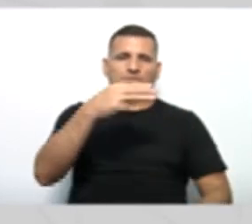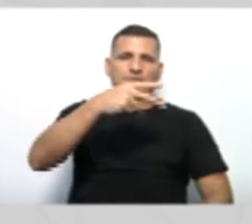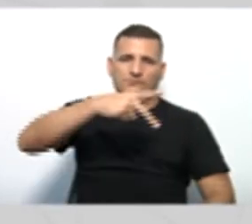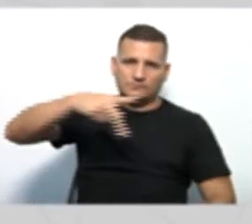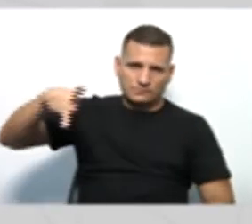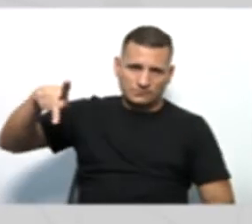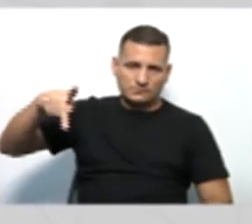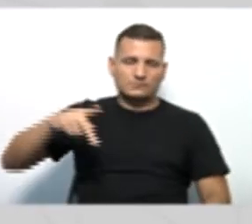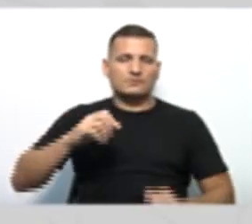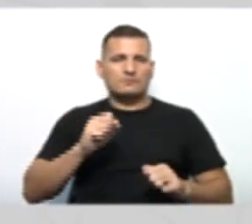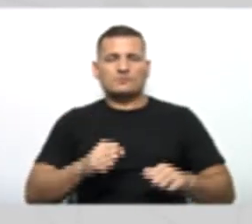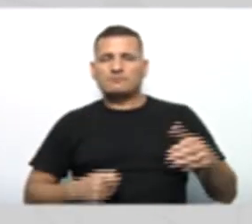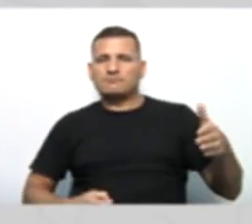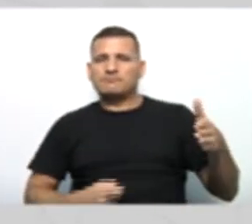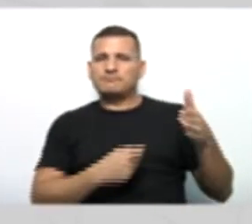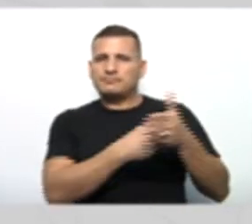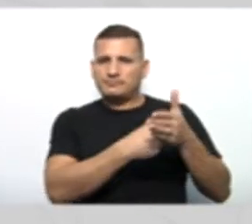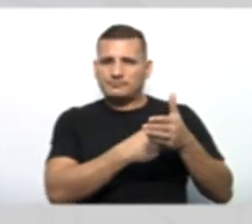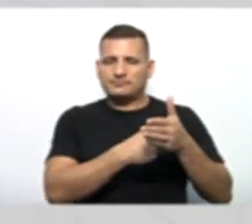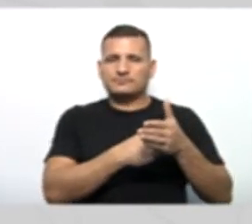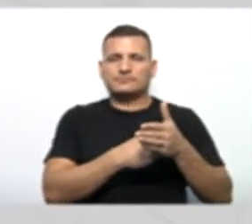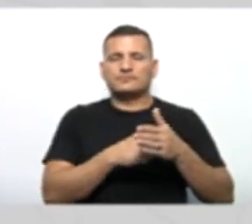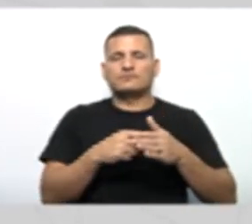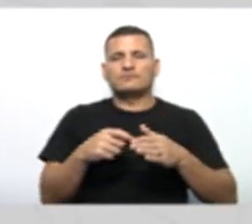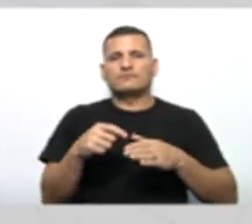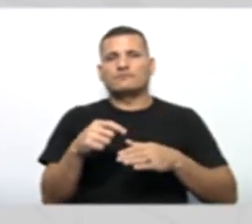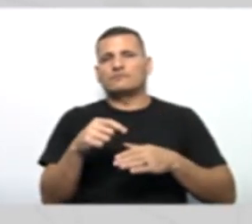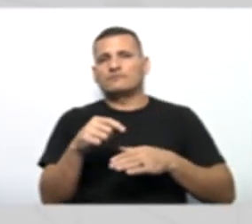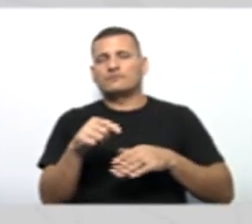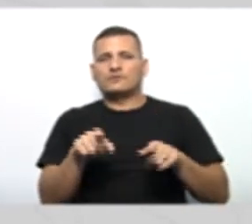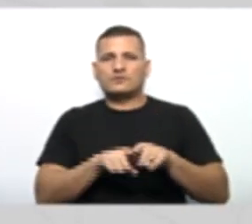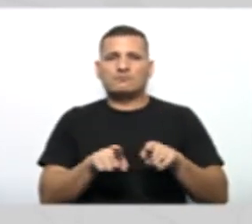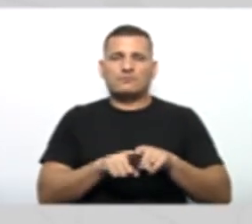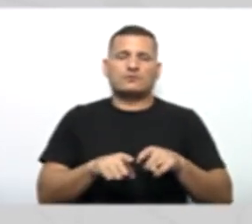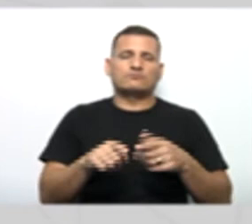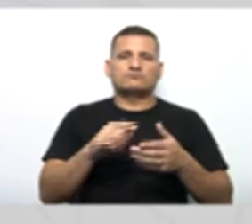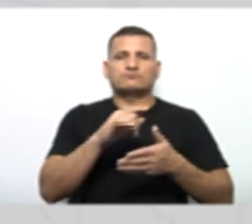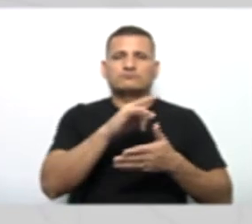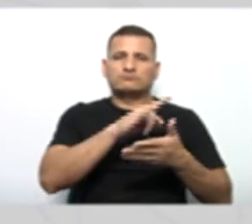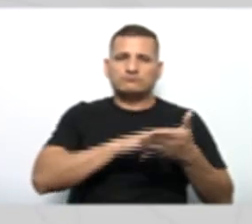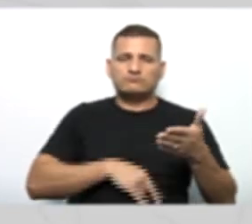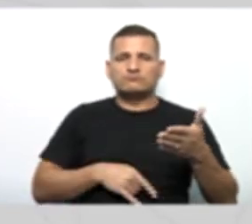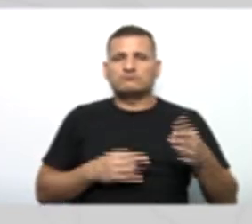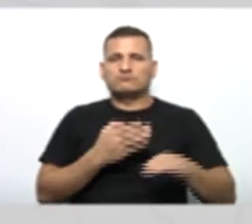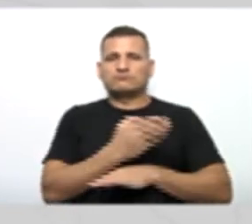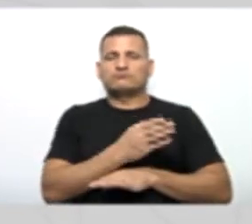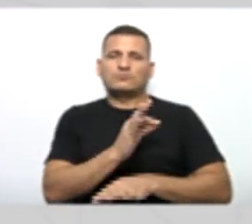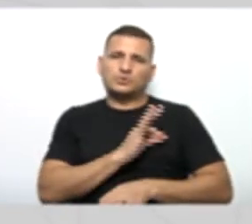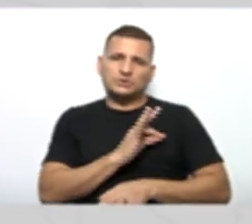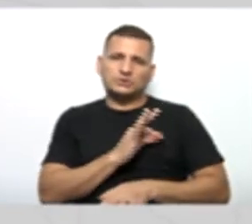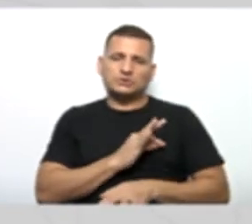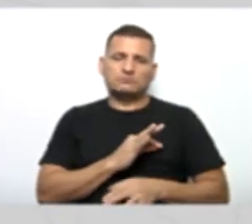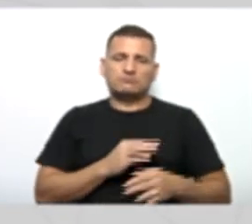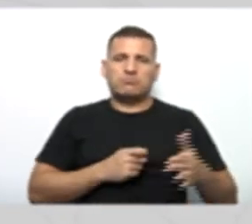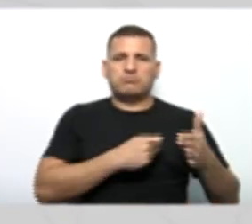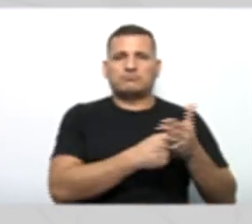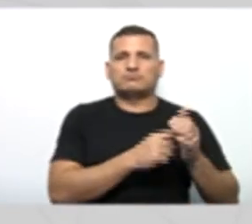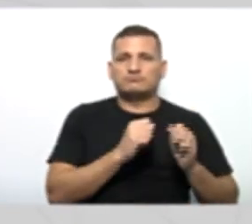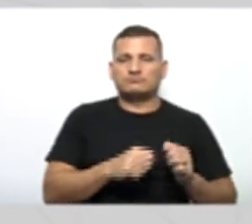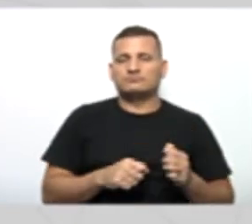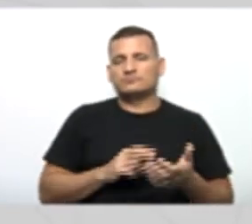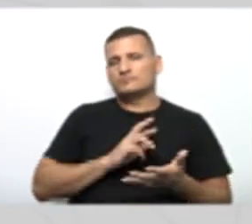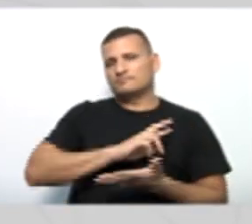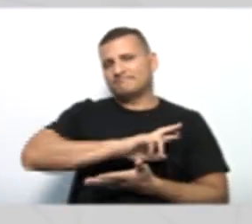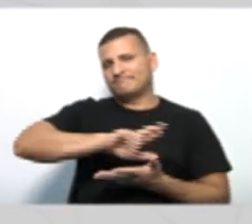público eu posso fazer uma denúncia formal à essa pessoa posso registrar um boletim de ocorrência enfim são